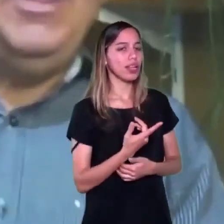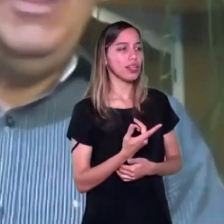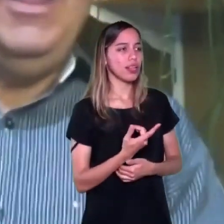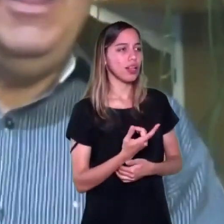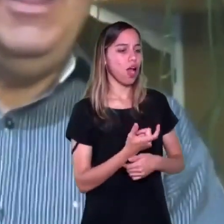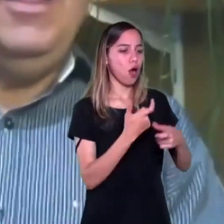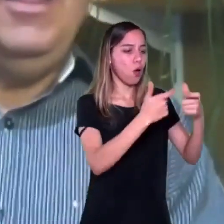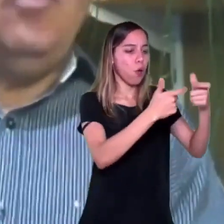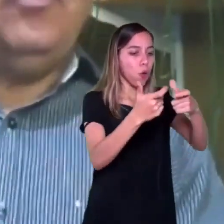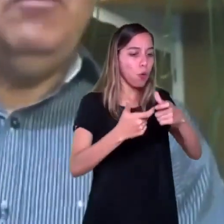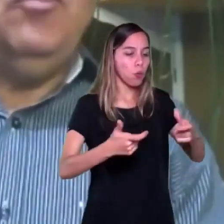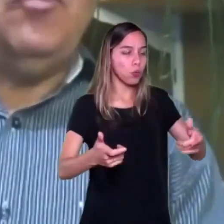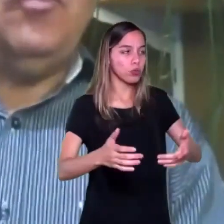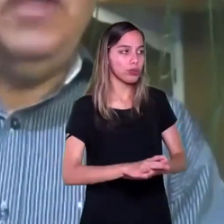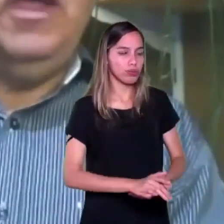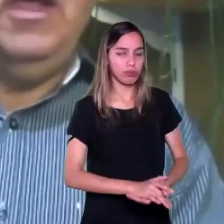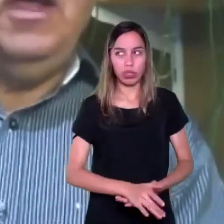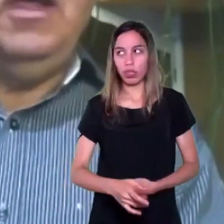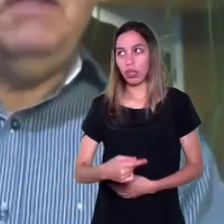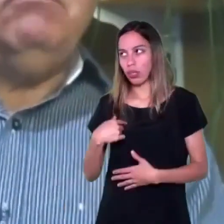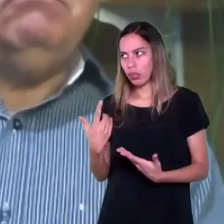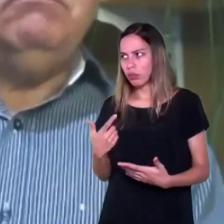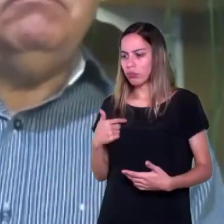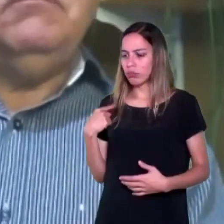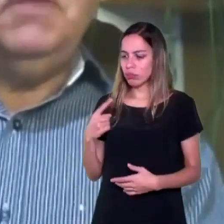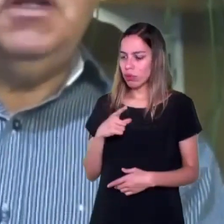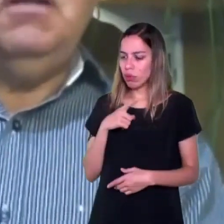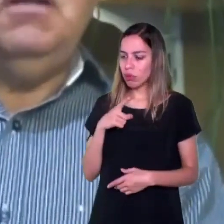Então, nós temos